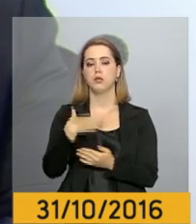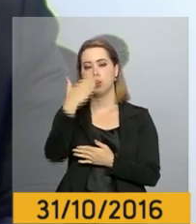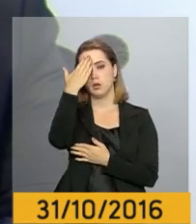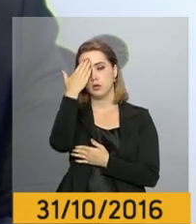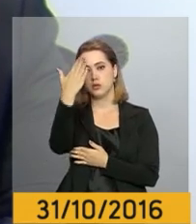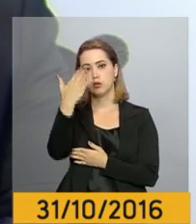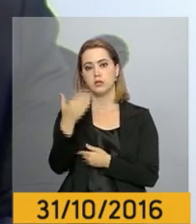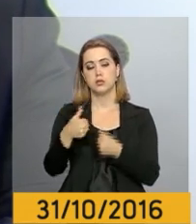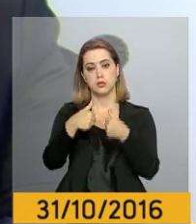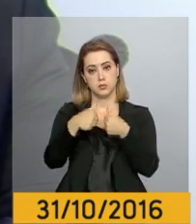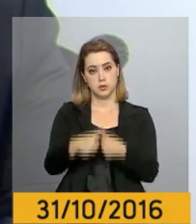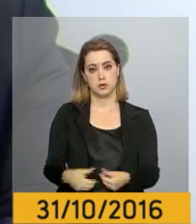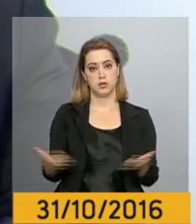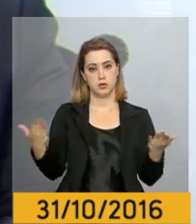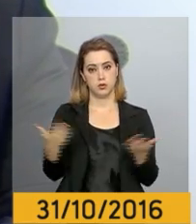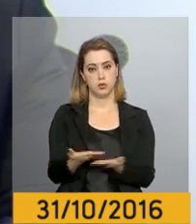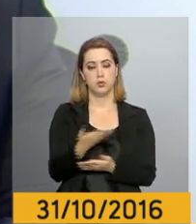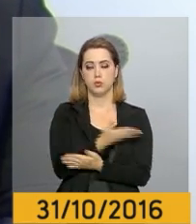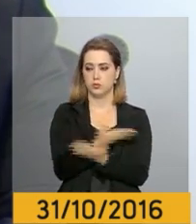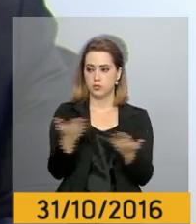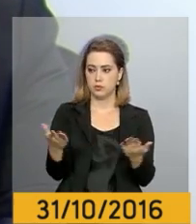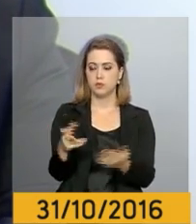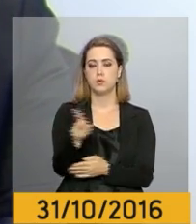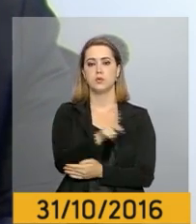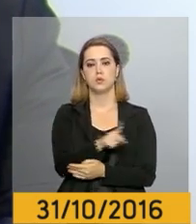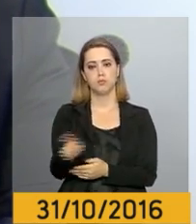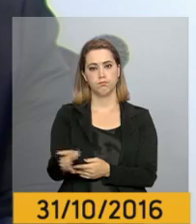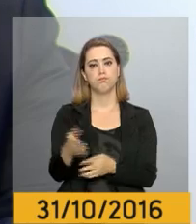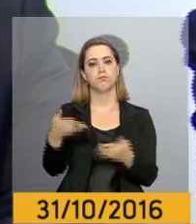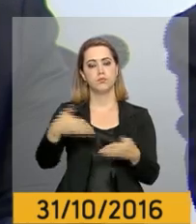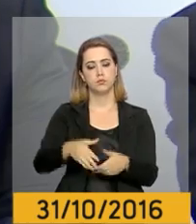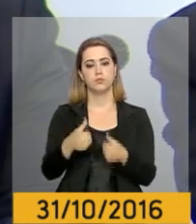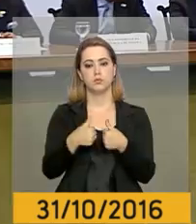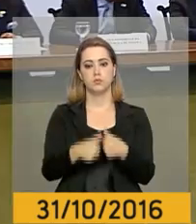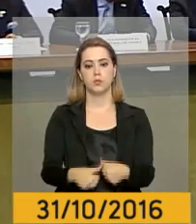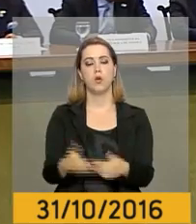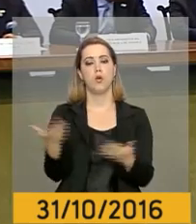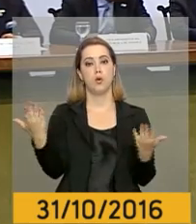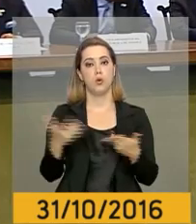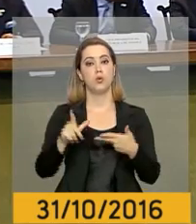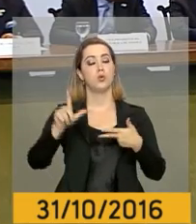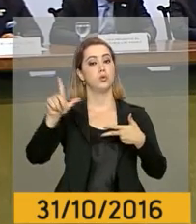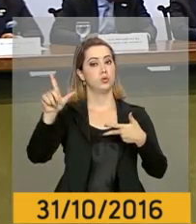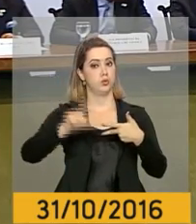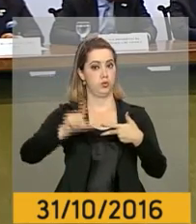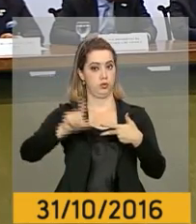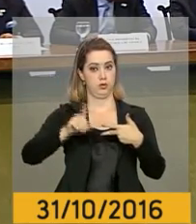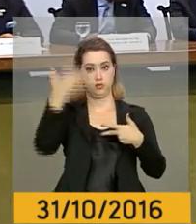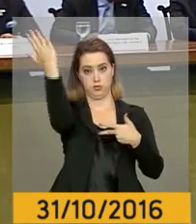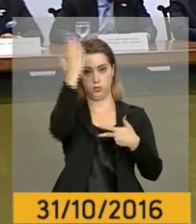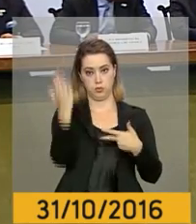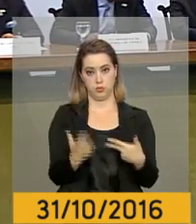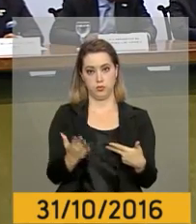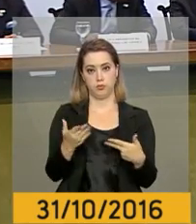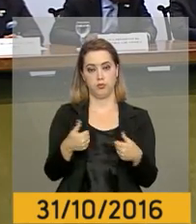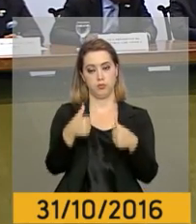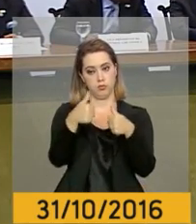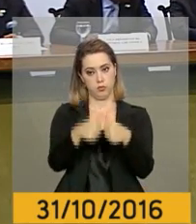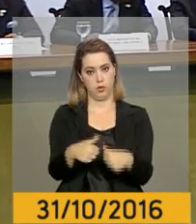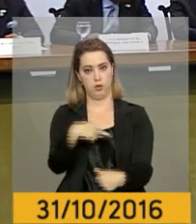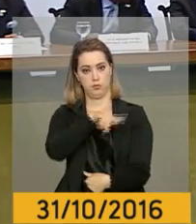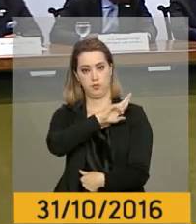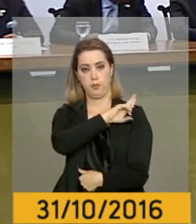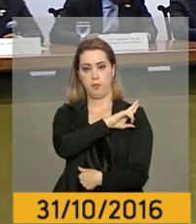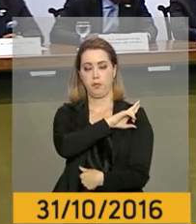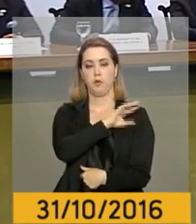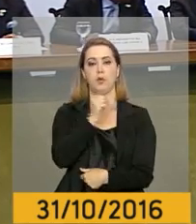pela presença senhores chefes de estado chefes de governo pela presença do Legislativo brasileiro na figura do ilustre